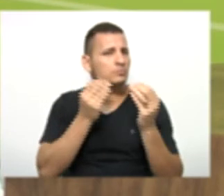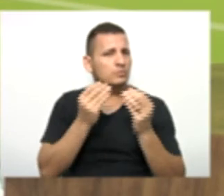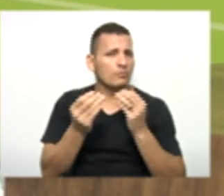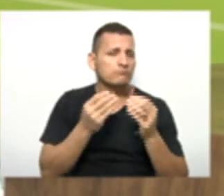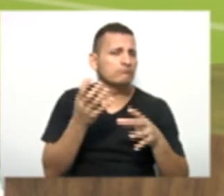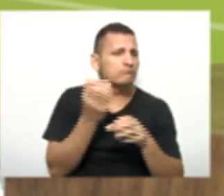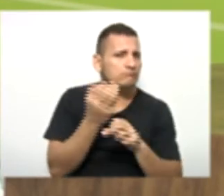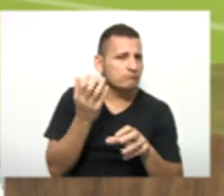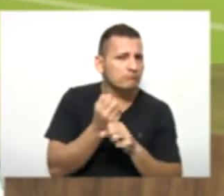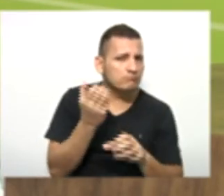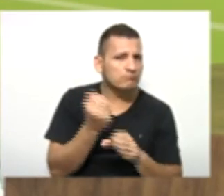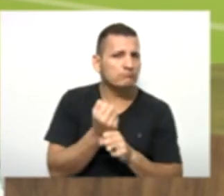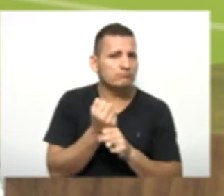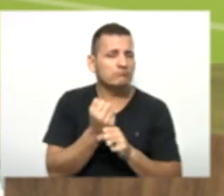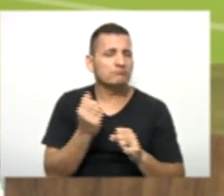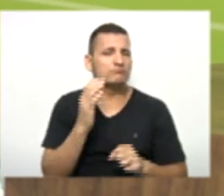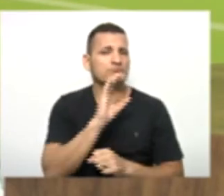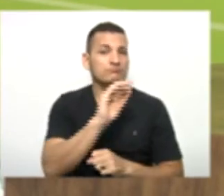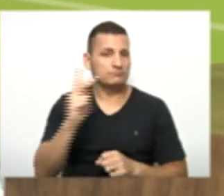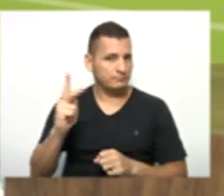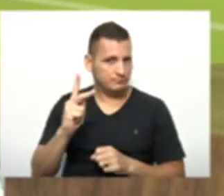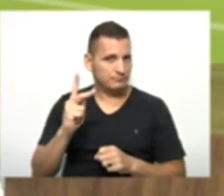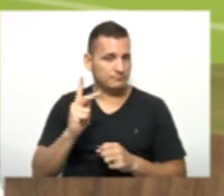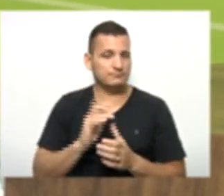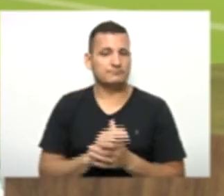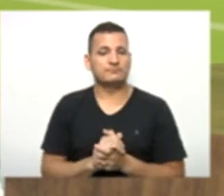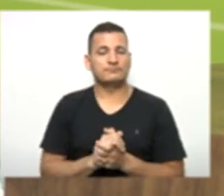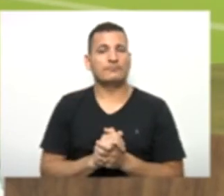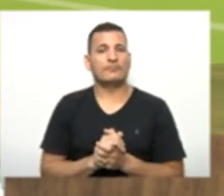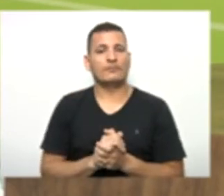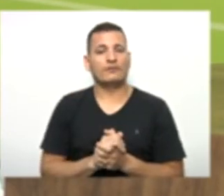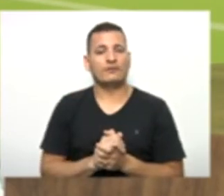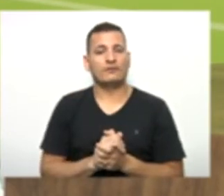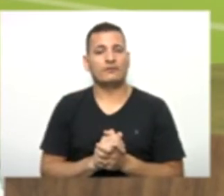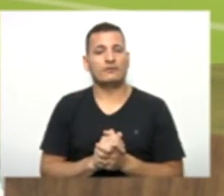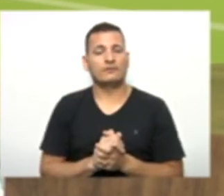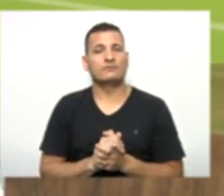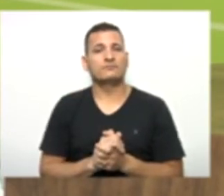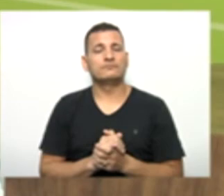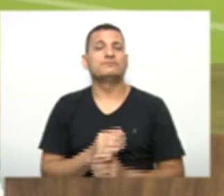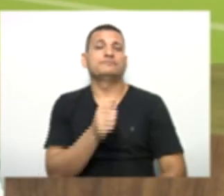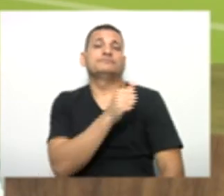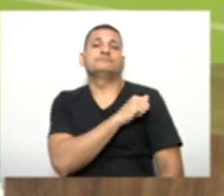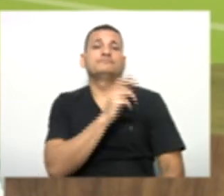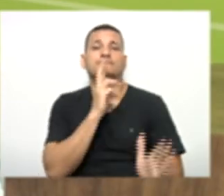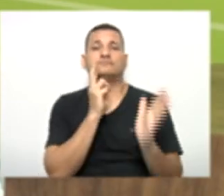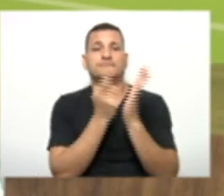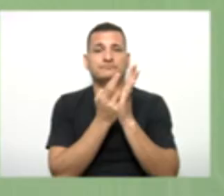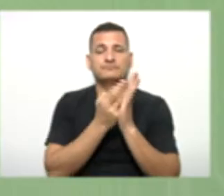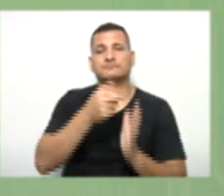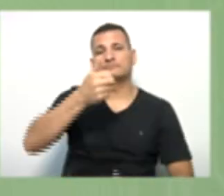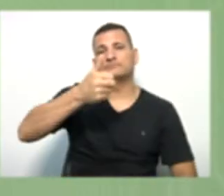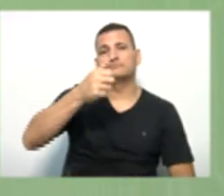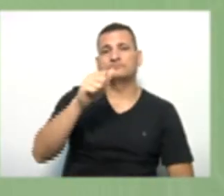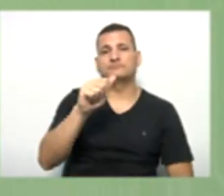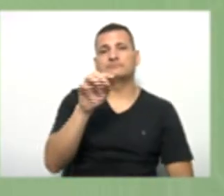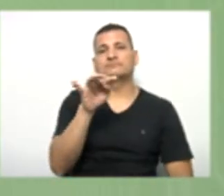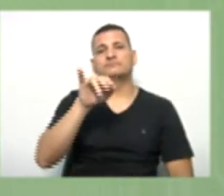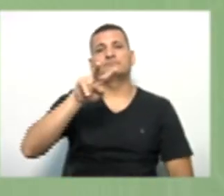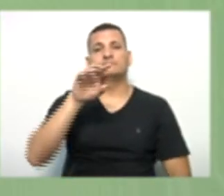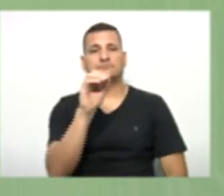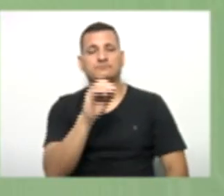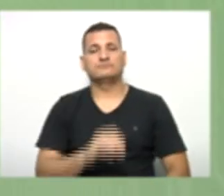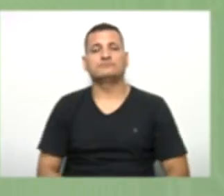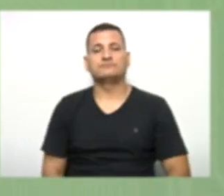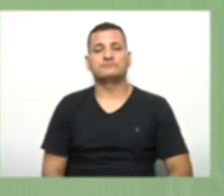da contabilidade da cooperativa. E eles disseram que é A1, é ativo. Muito e bem. Os alunos